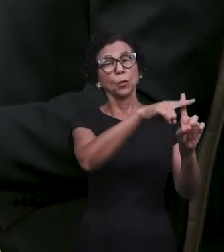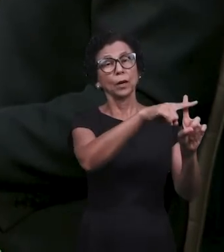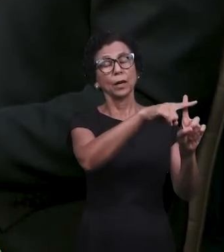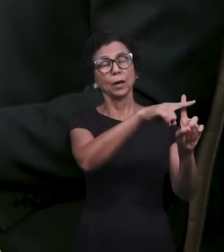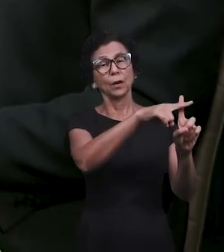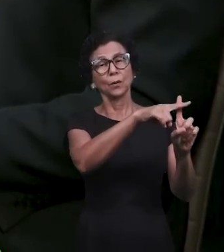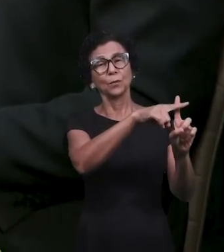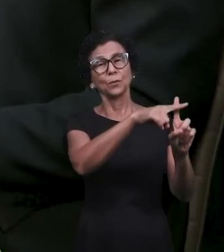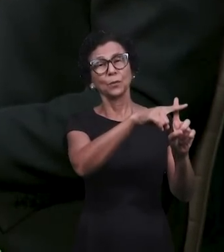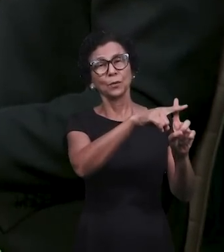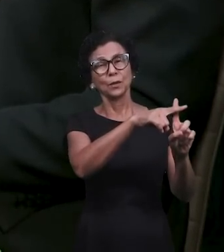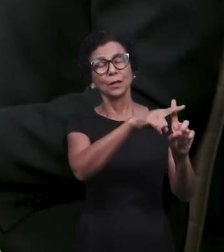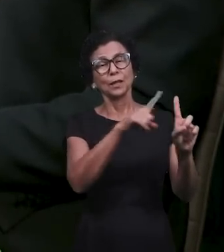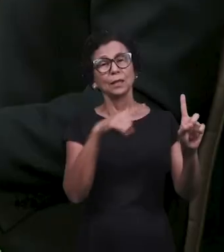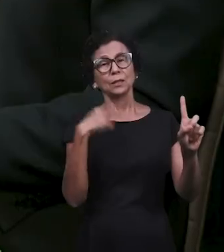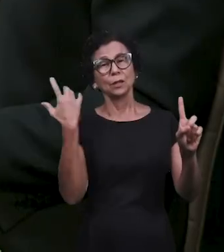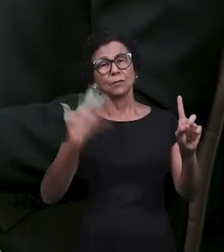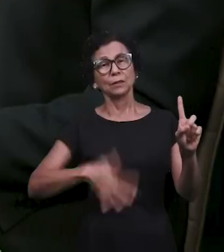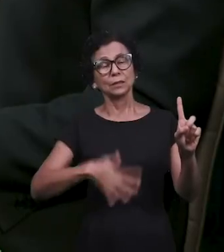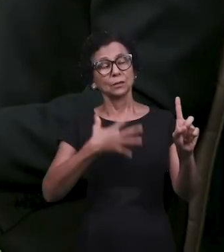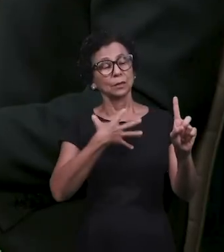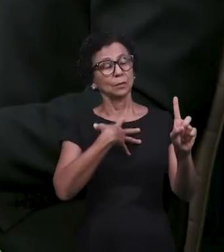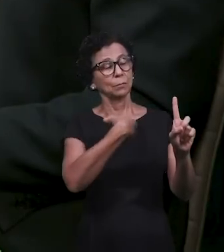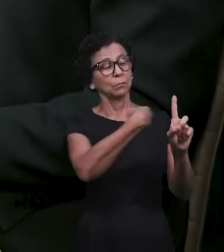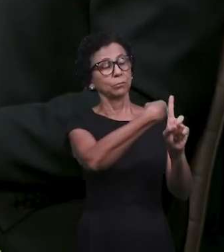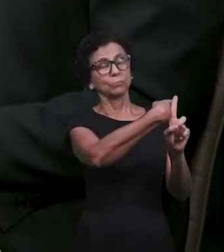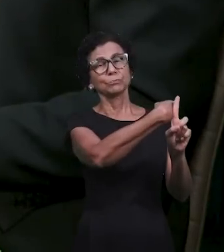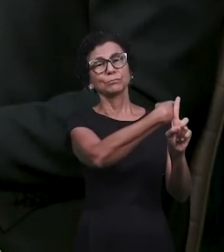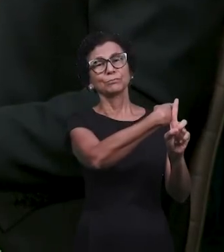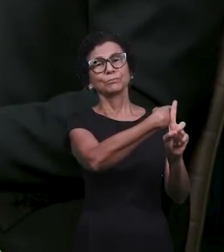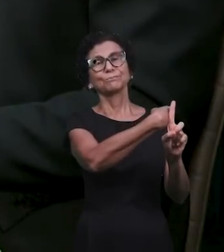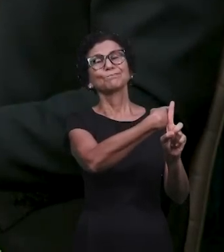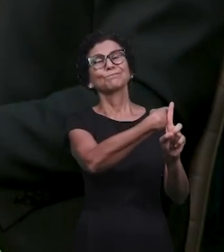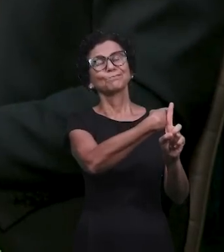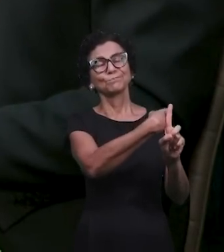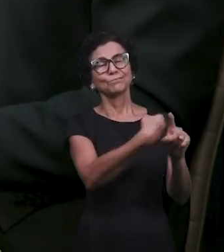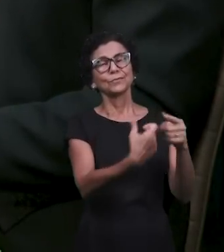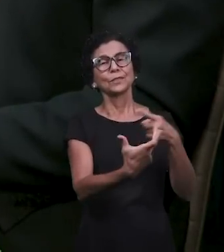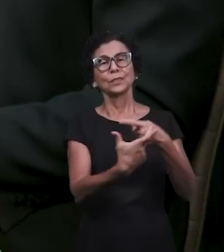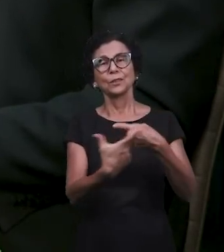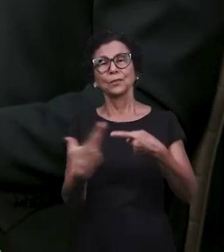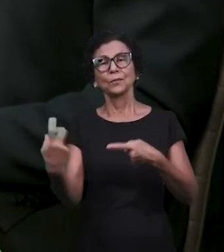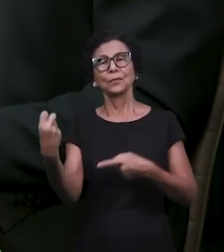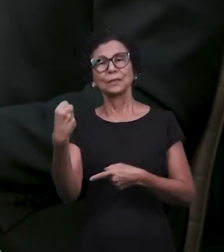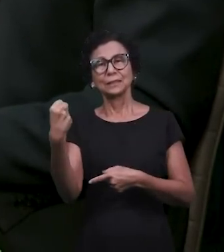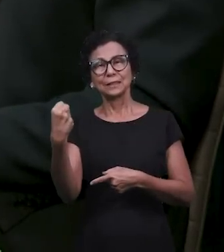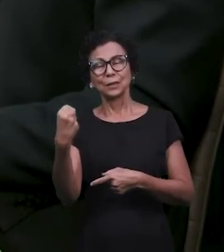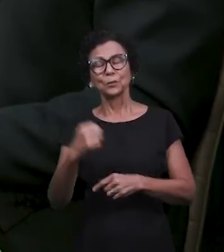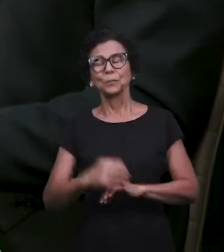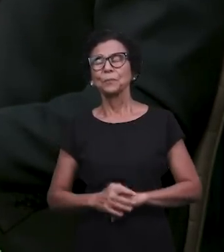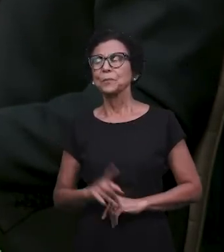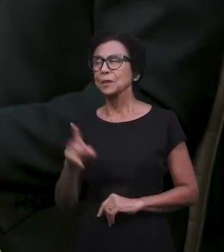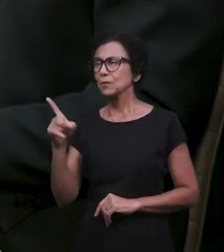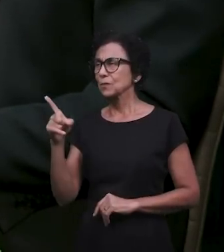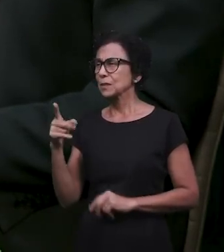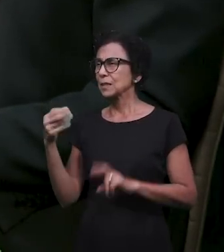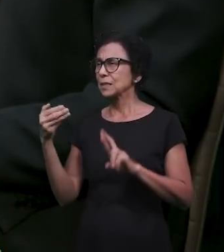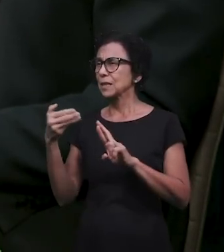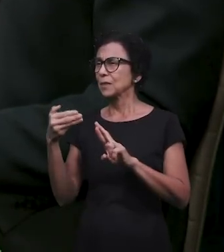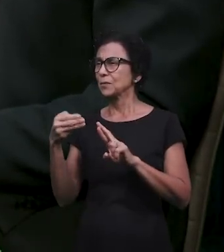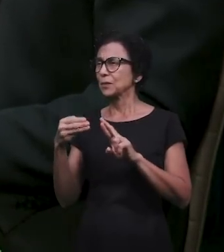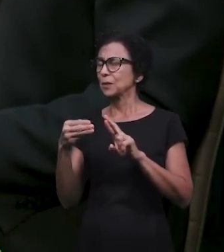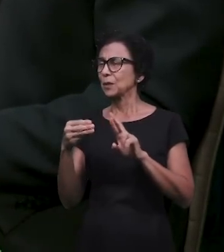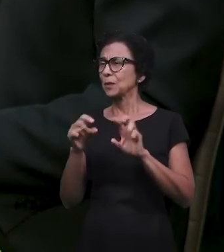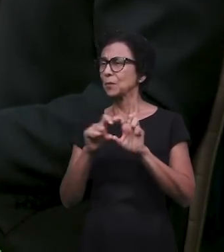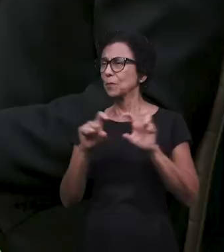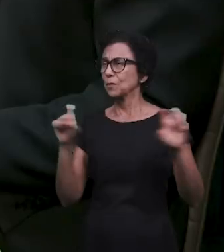já venceu todas elas por nós. Esse texto que você mencionou, eu gosto muito do versículo anterior. Ele diz assim: